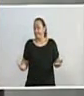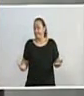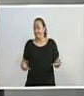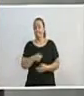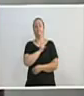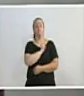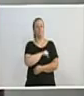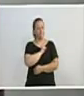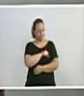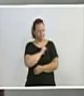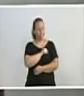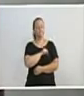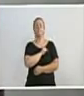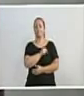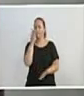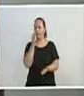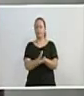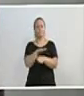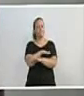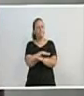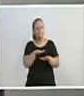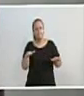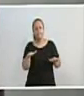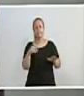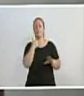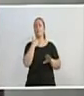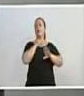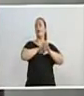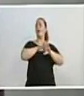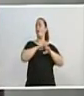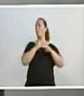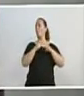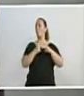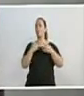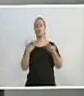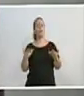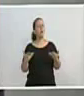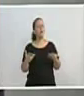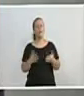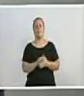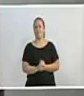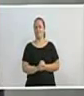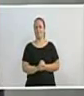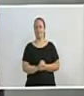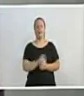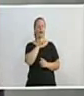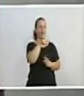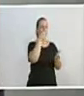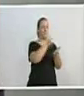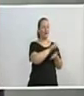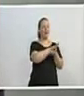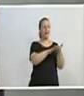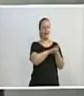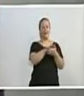crueldade. Vamos acabar com essa demagogia. Quem tem que arcar com as consequências do passe livre,